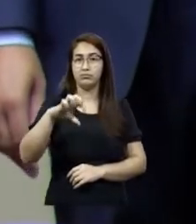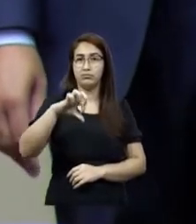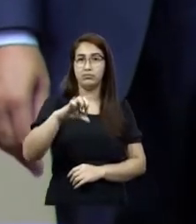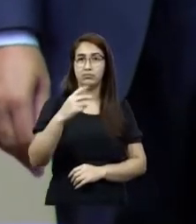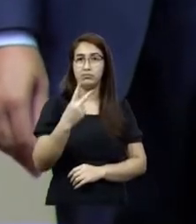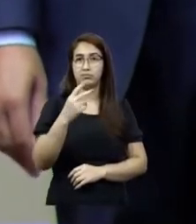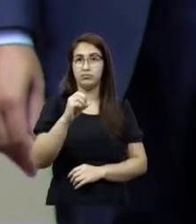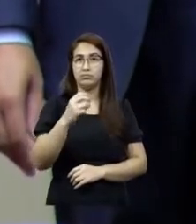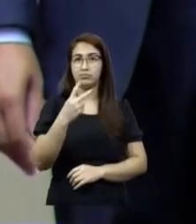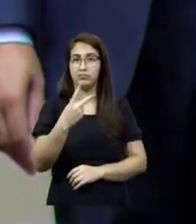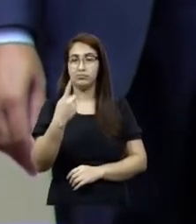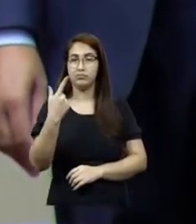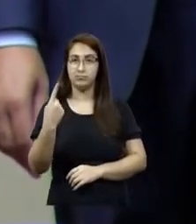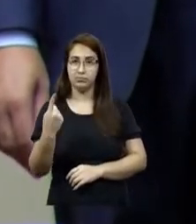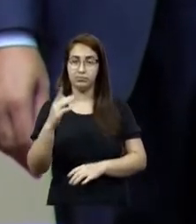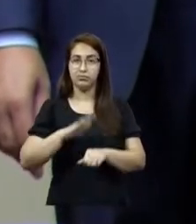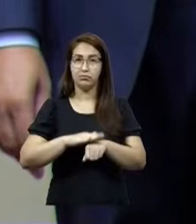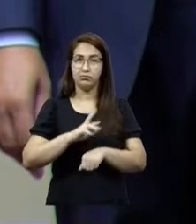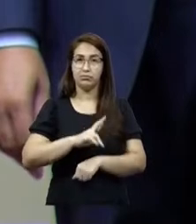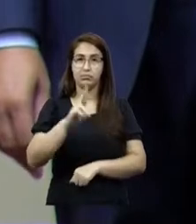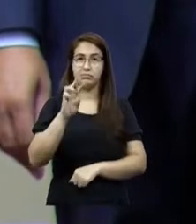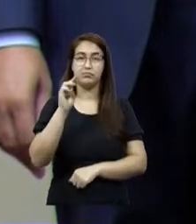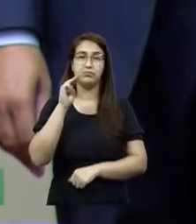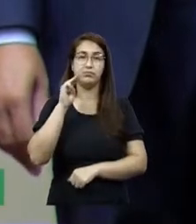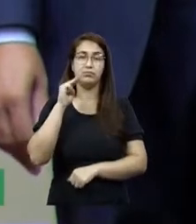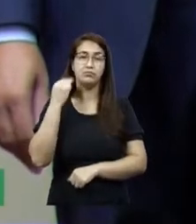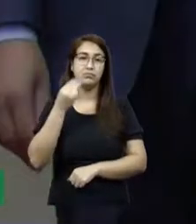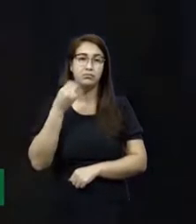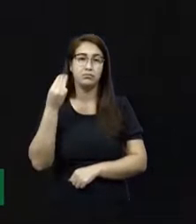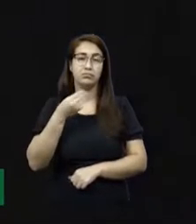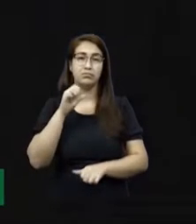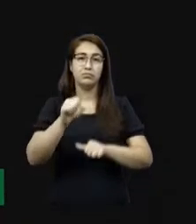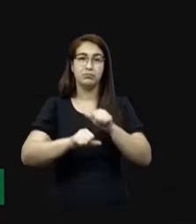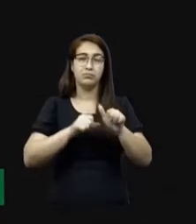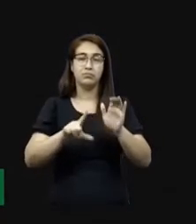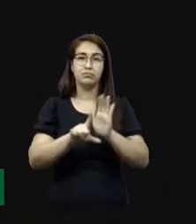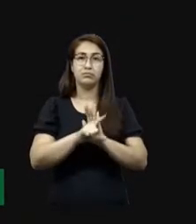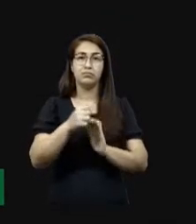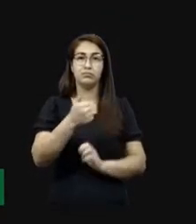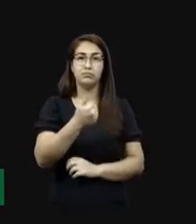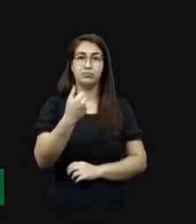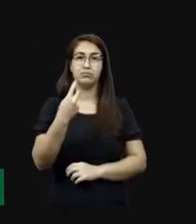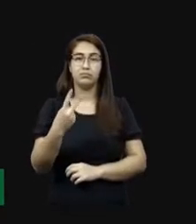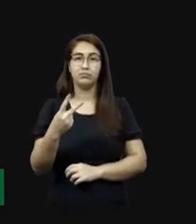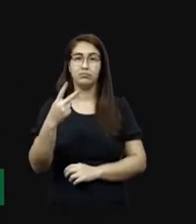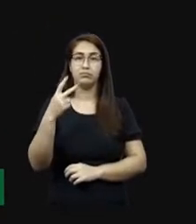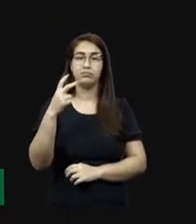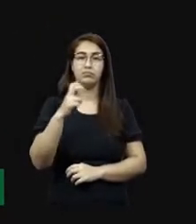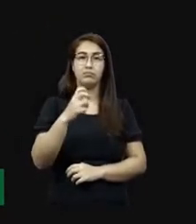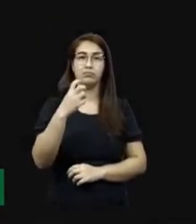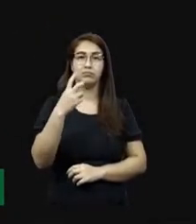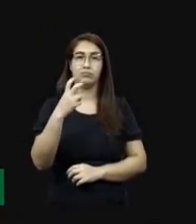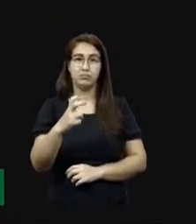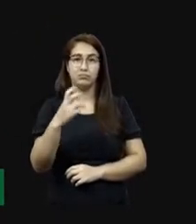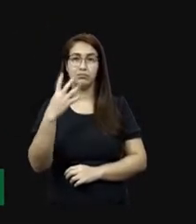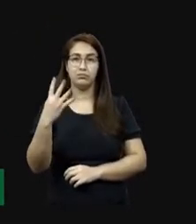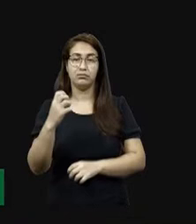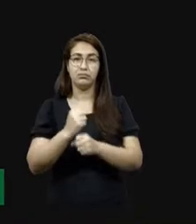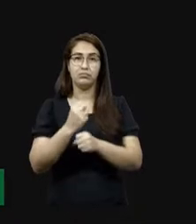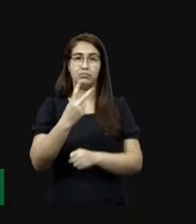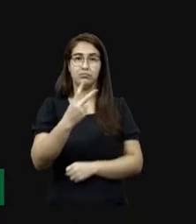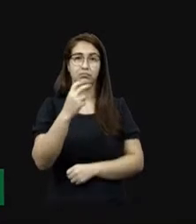105.9/2021, de autoria do deputado Márcio Machado. Altera a Lei 12.854, de 2003, que institui o